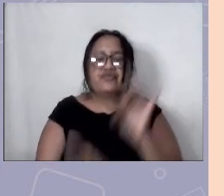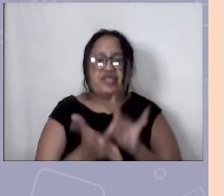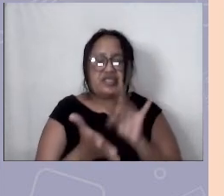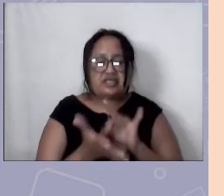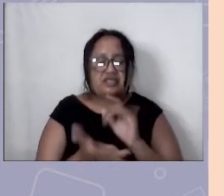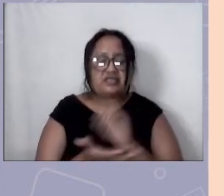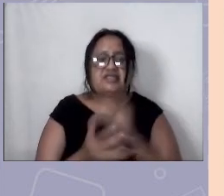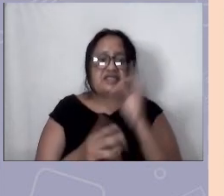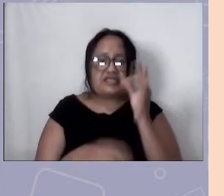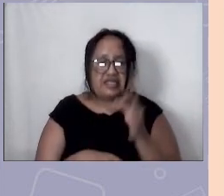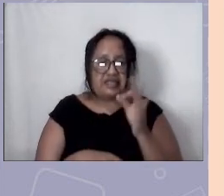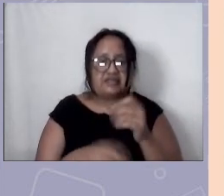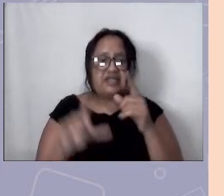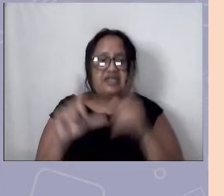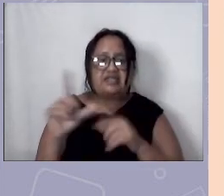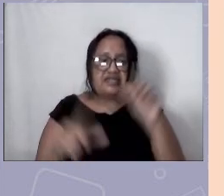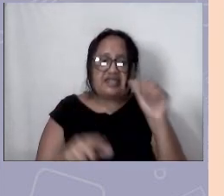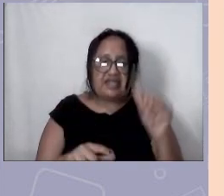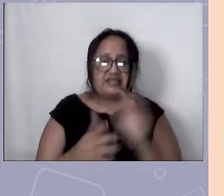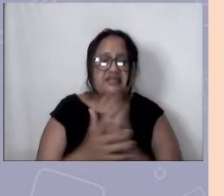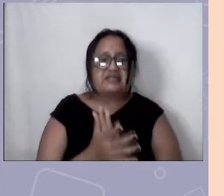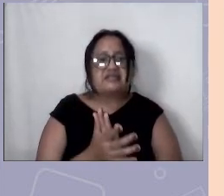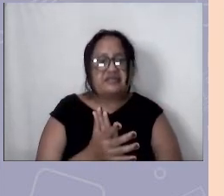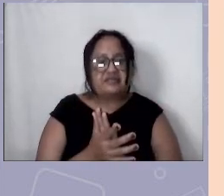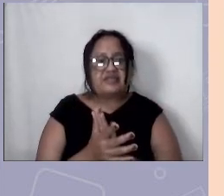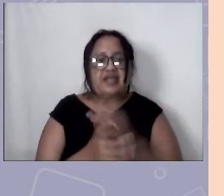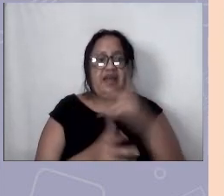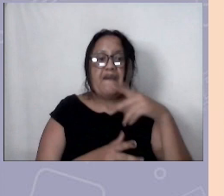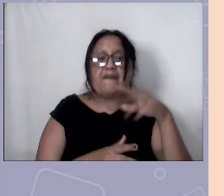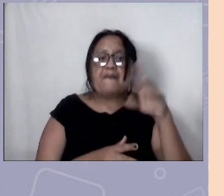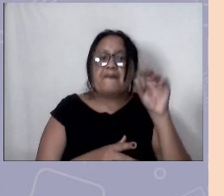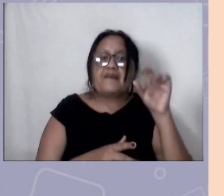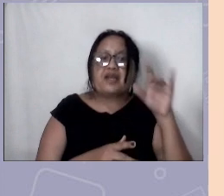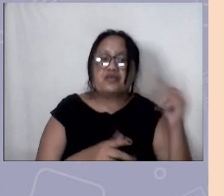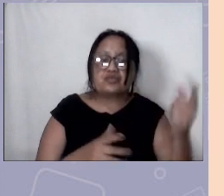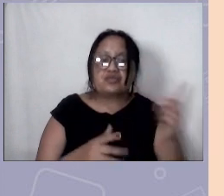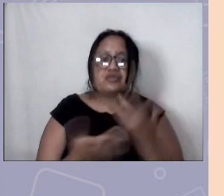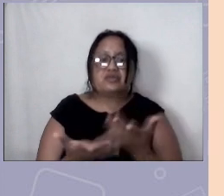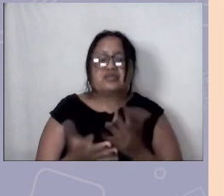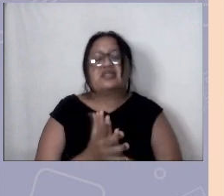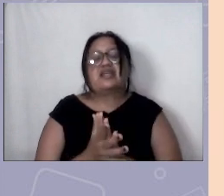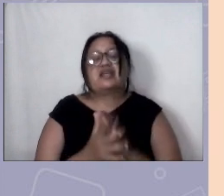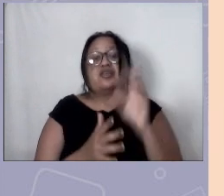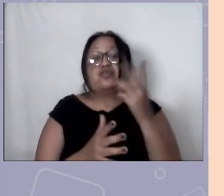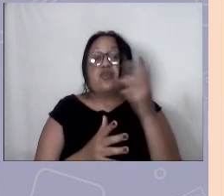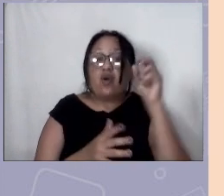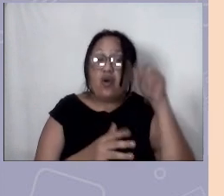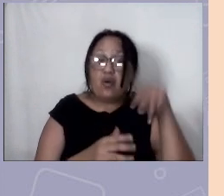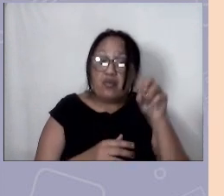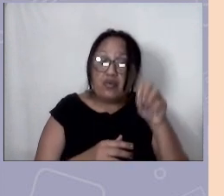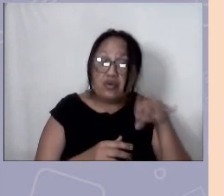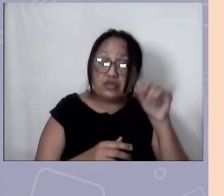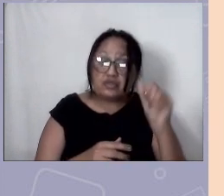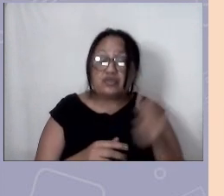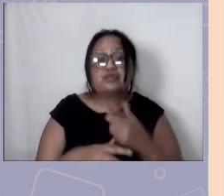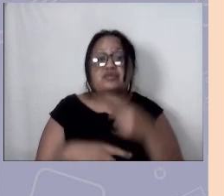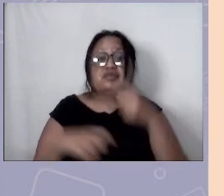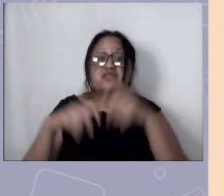na letra A que ele é precursor dos hormônios sexuais como a testosterona e a progesterona inclusive é importante a gente